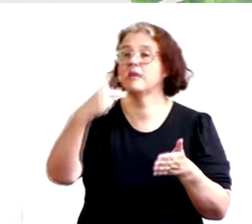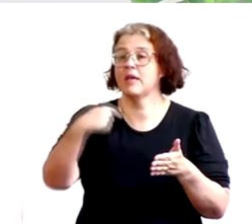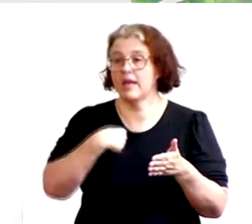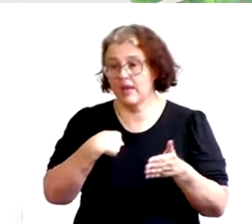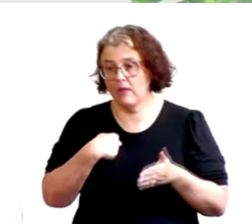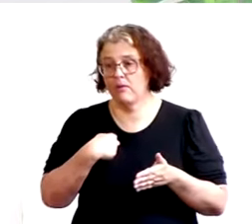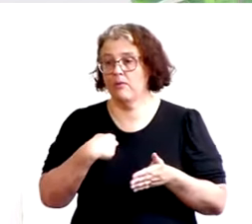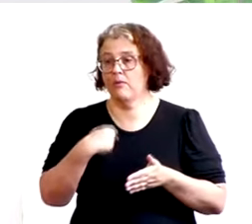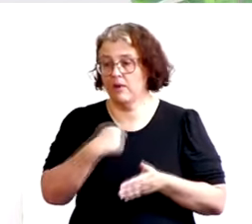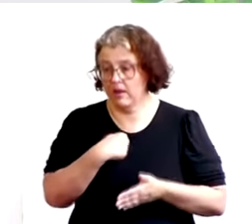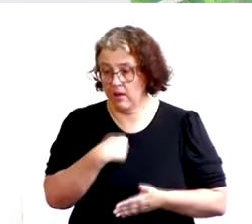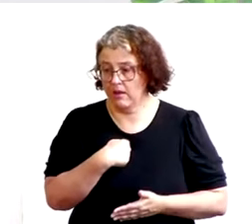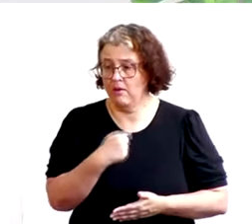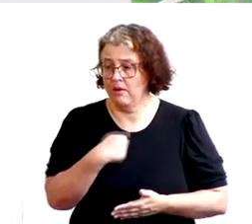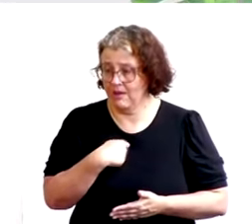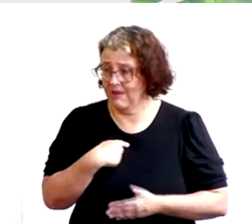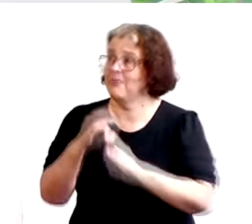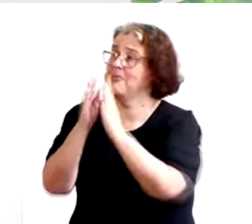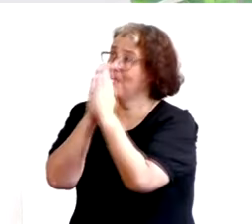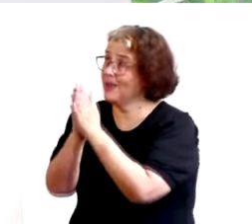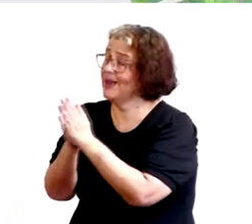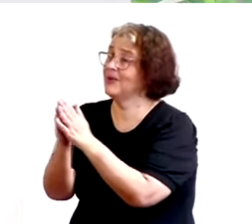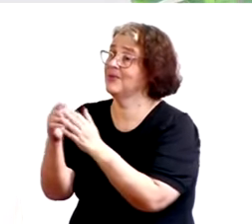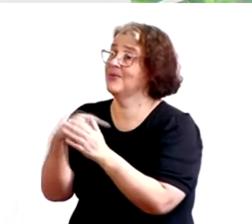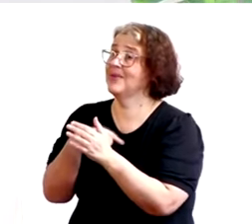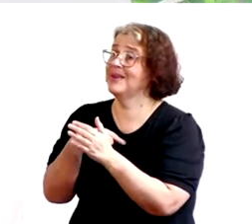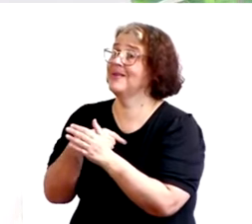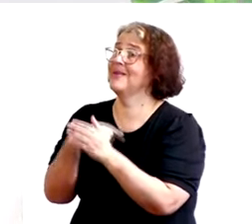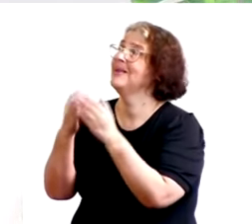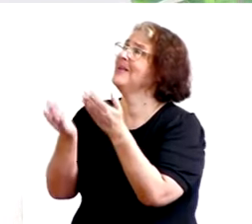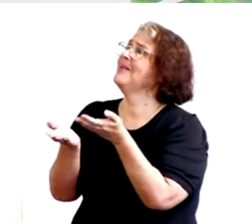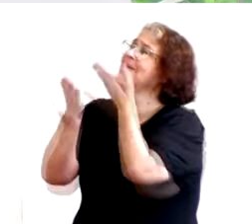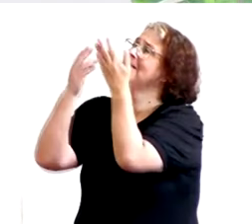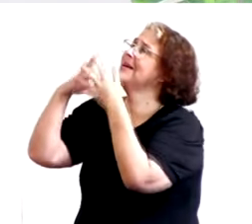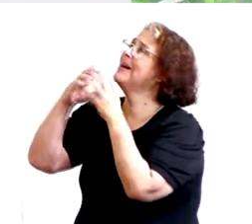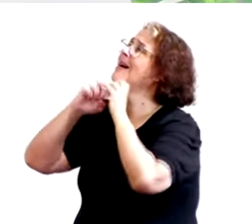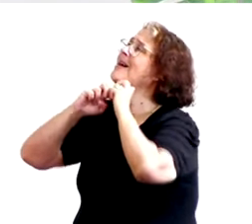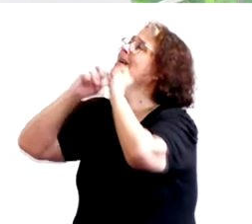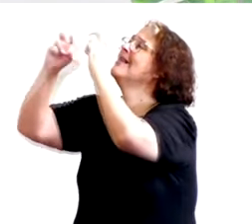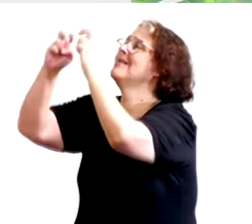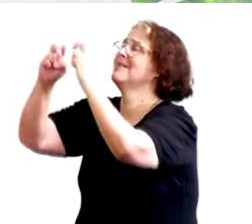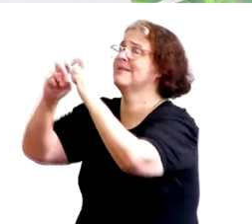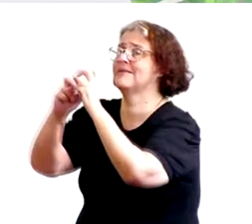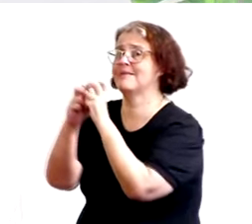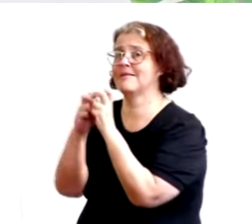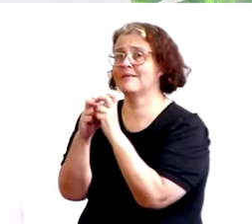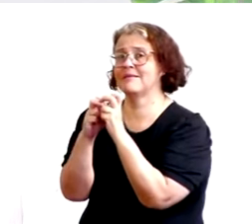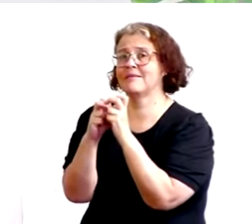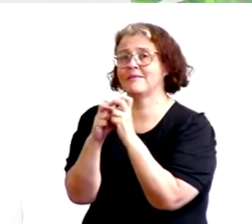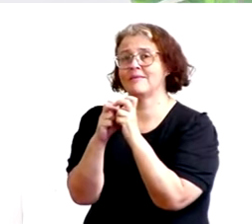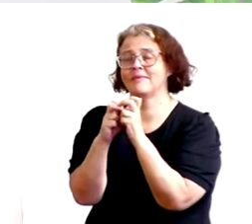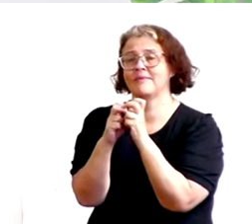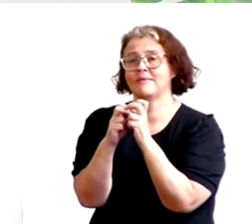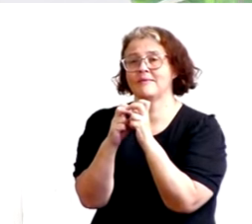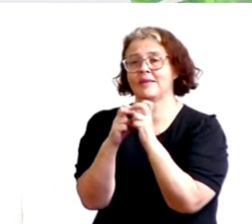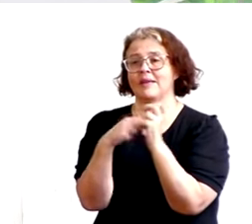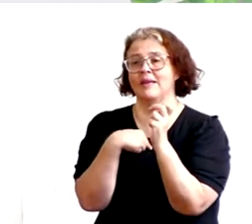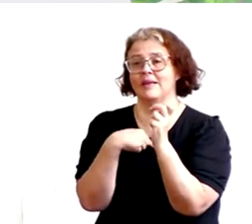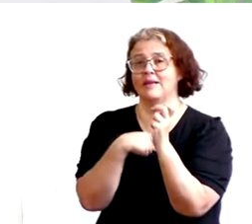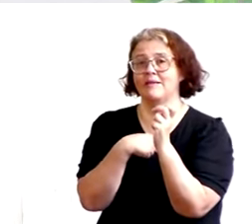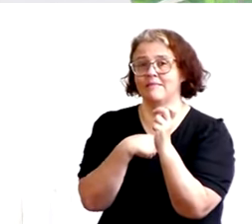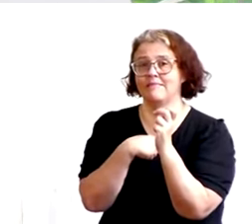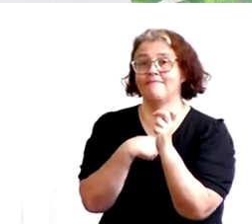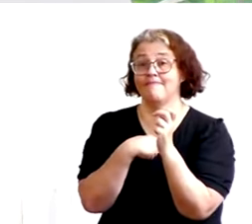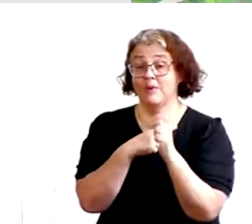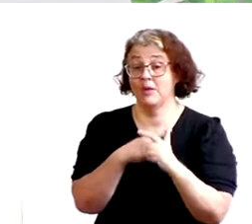Eu Clamo a Ti Senhor eu elevo a minha voz esses